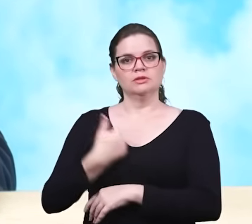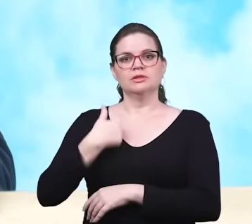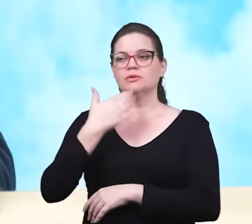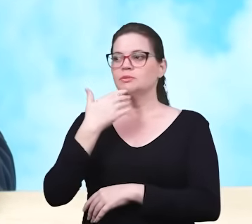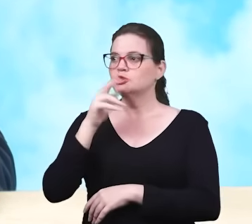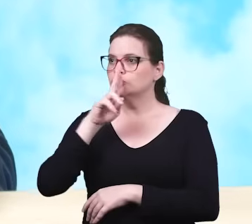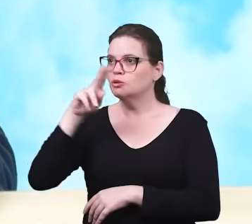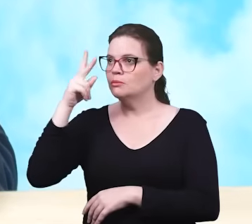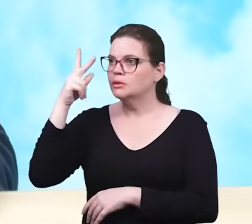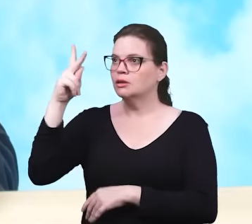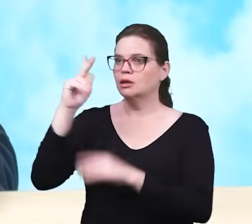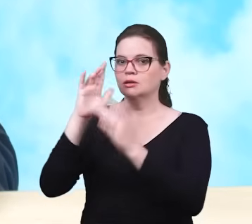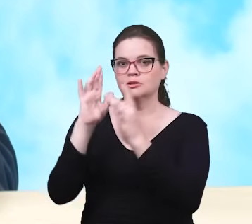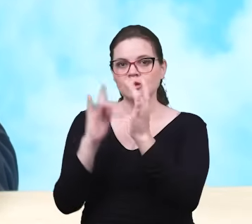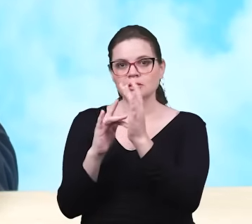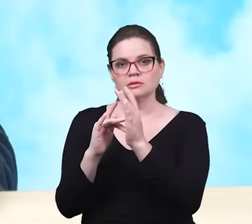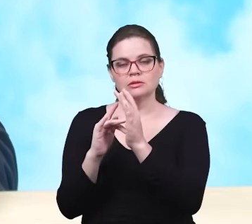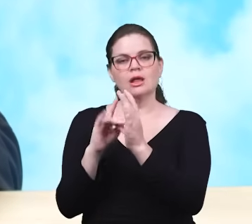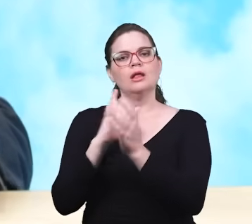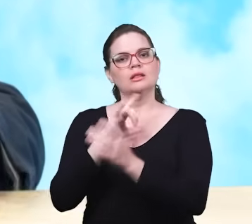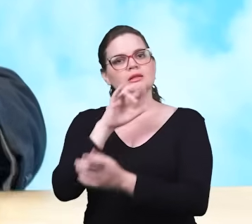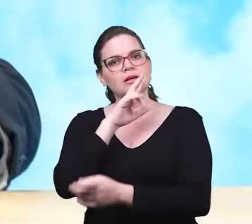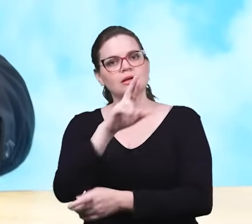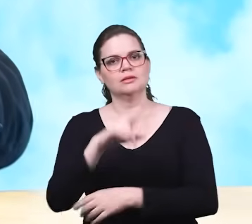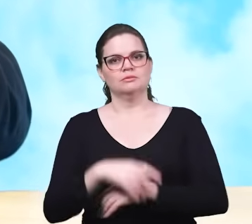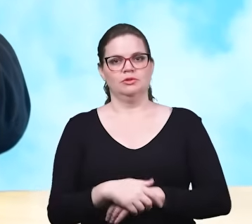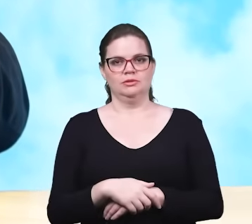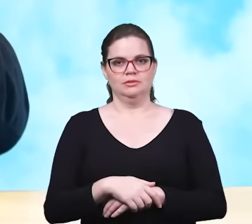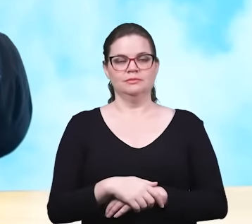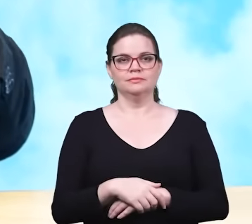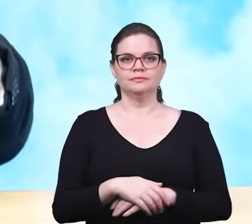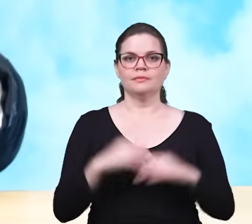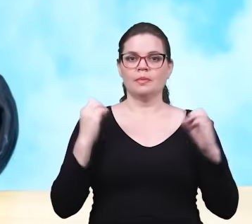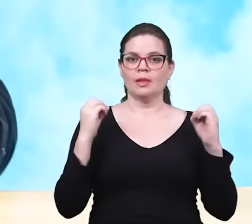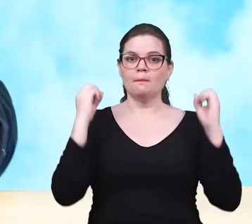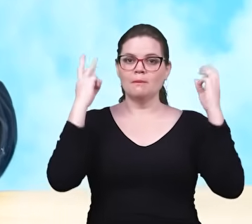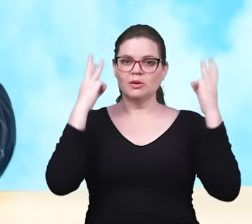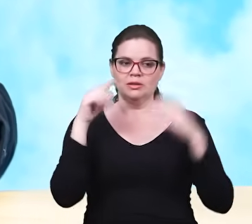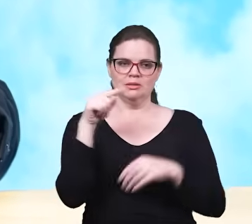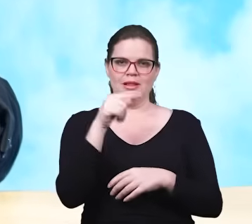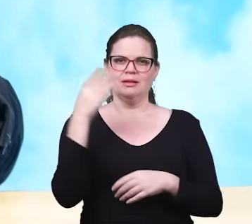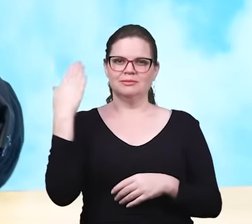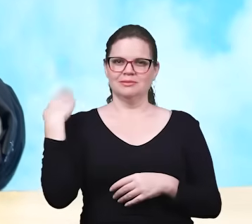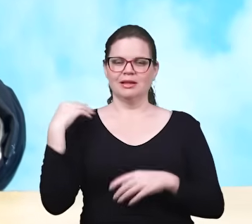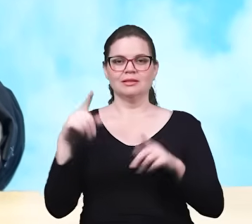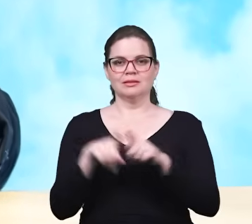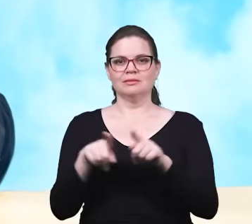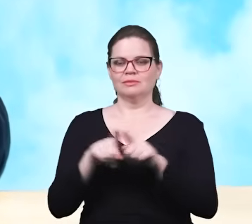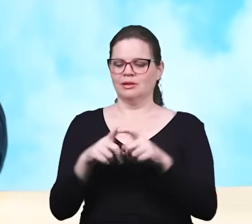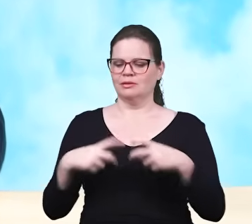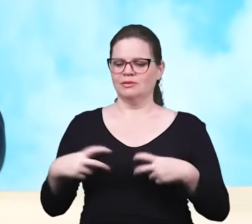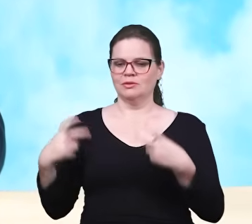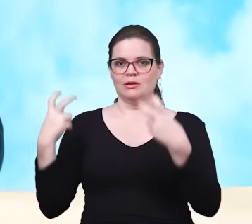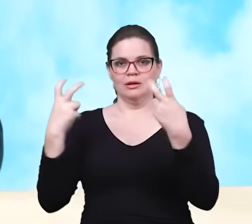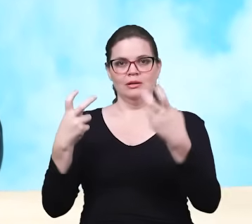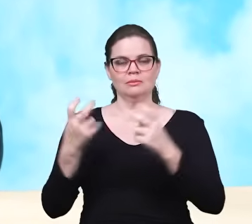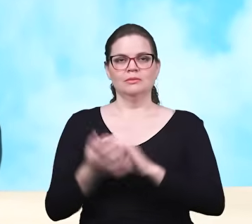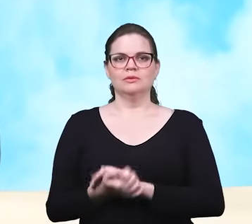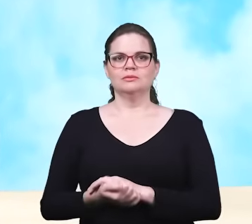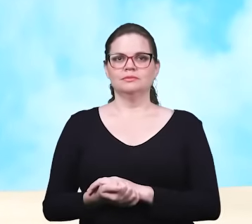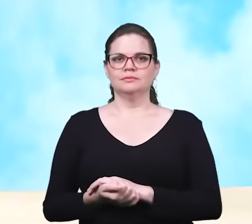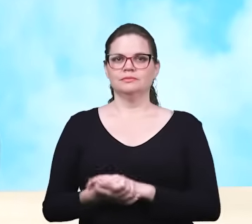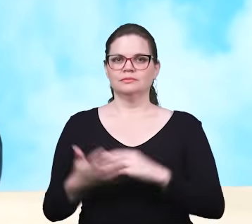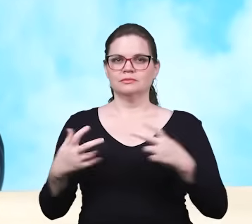da salvação tem uma resposta. E Moisés faz um clamor. Mas o clamor de Moisés,